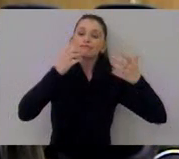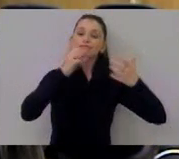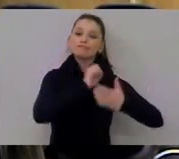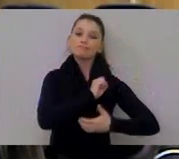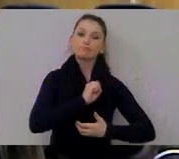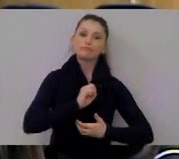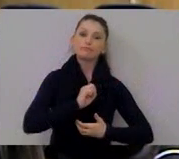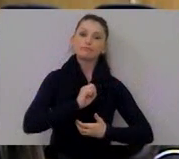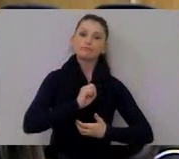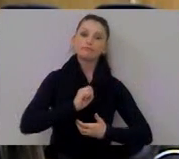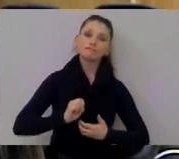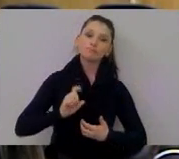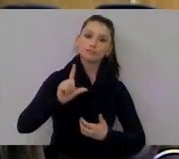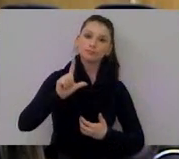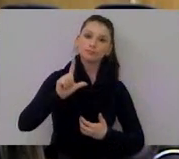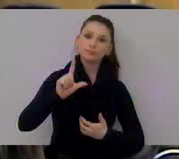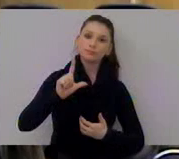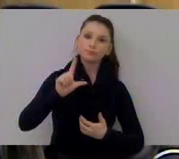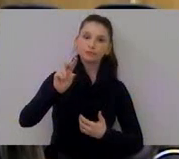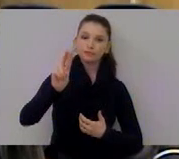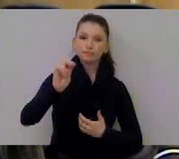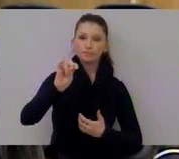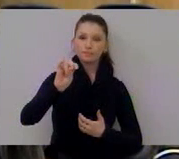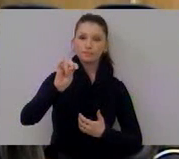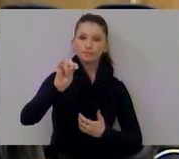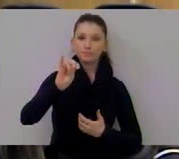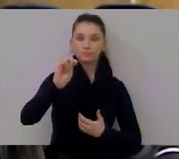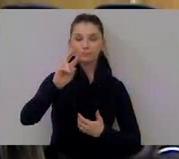foi sepultado ontem